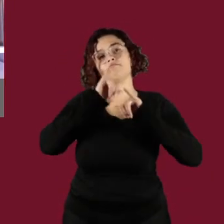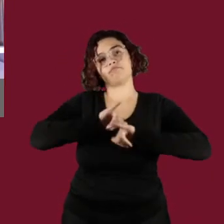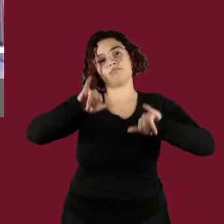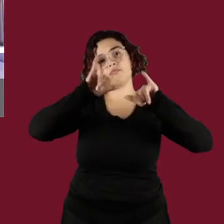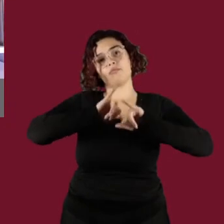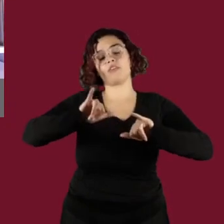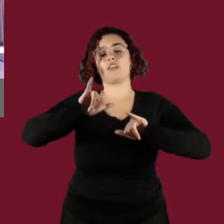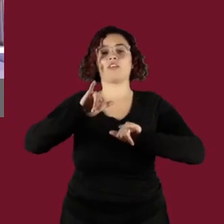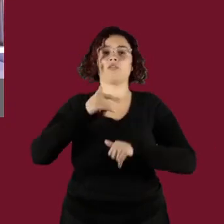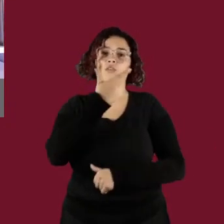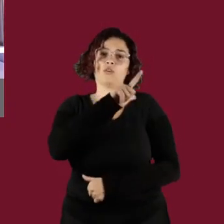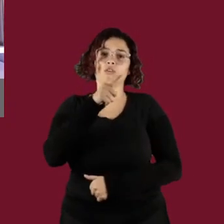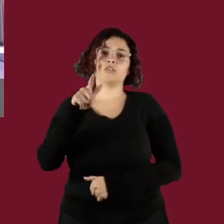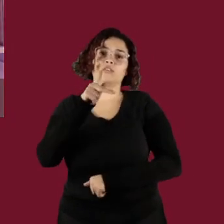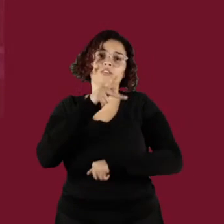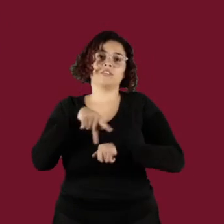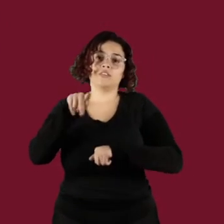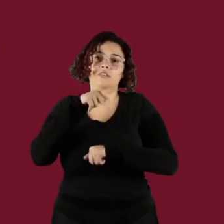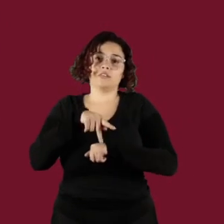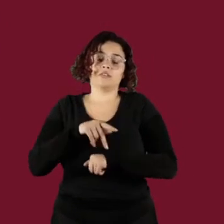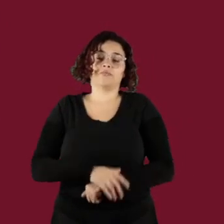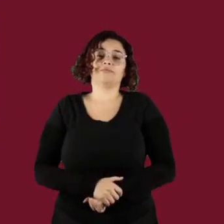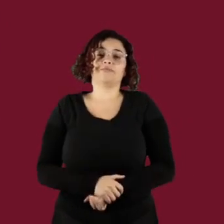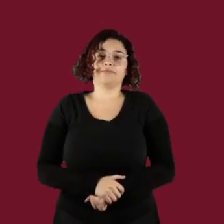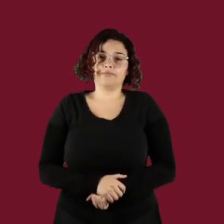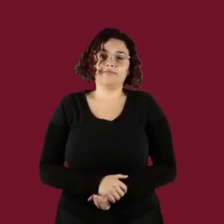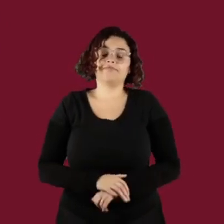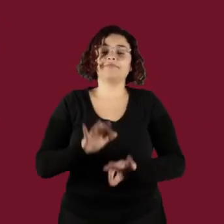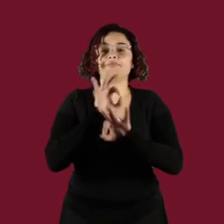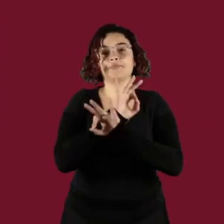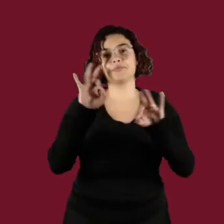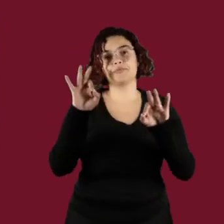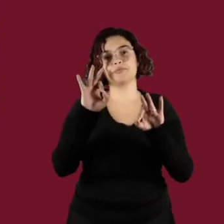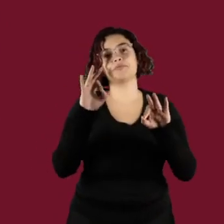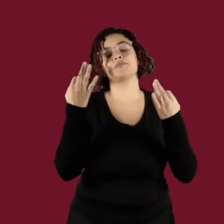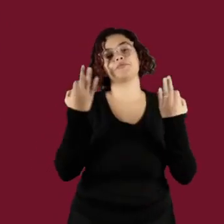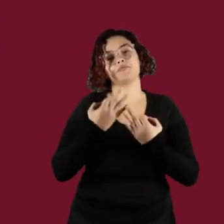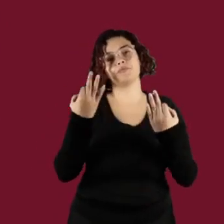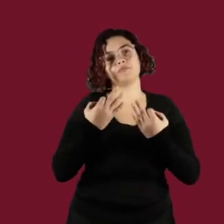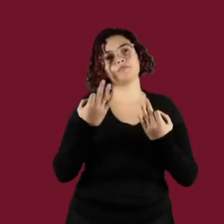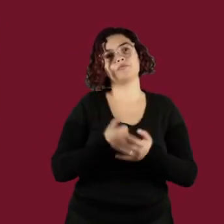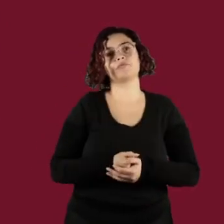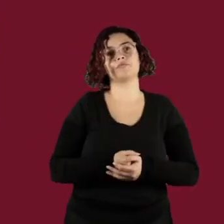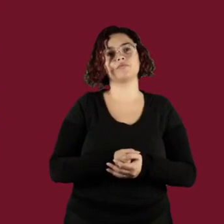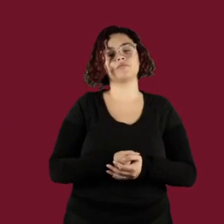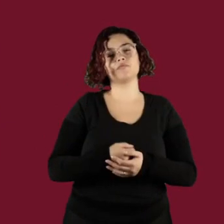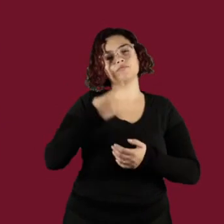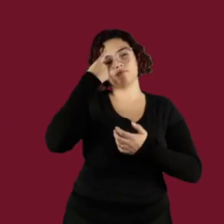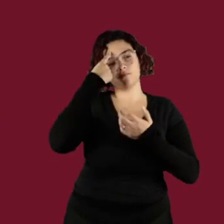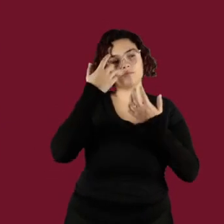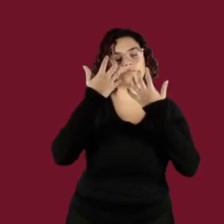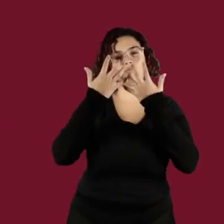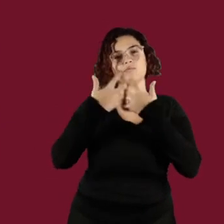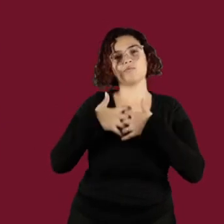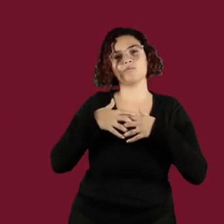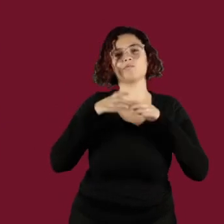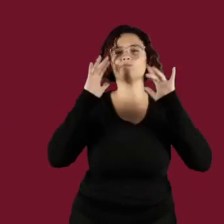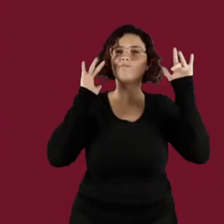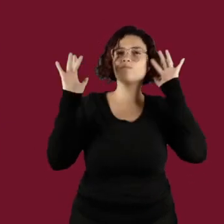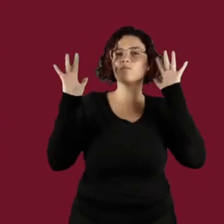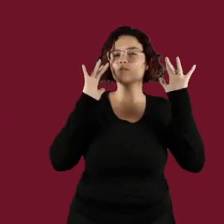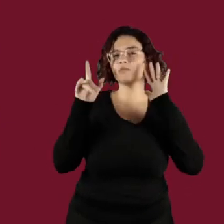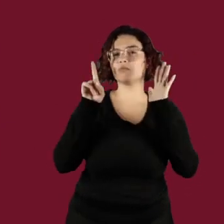países. Que ótimo. É, perfeito. Eu gostei, enfim, isso me fez refletir sobre uma questão que eu gostaria de colocar para a